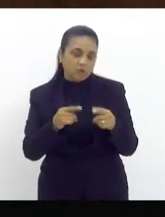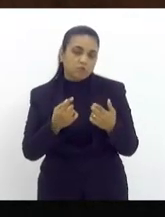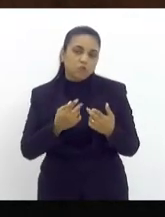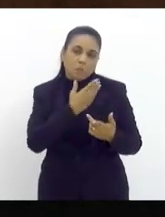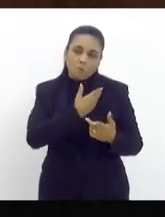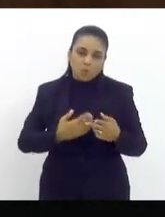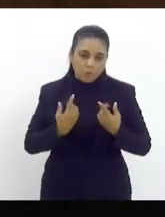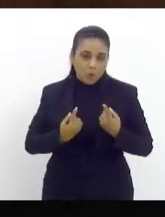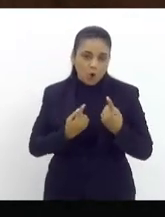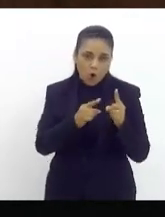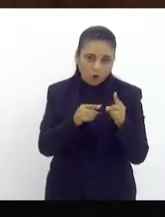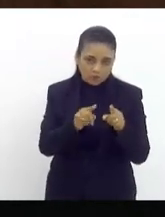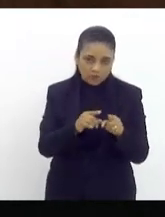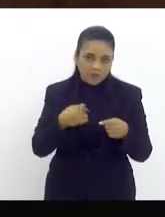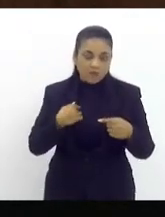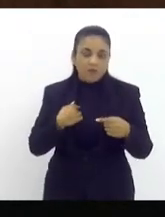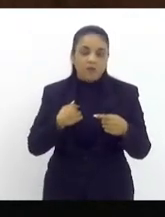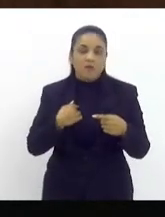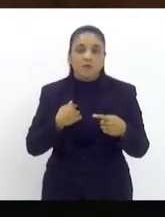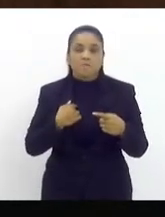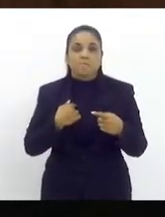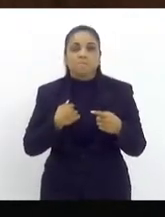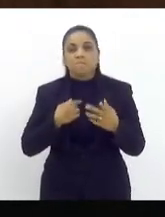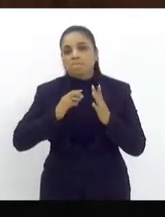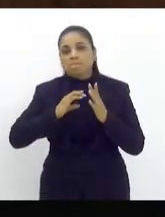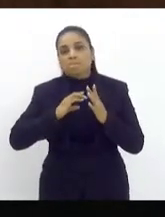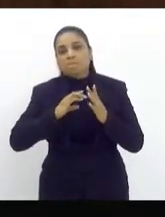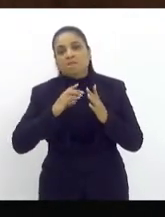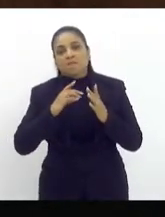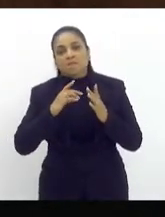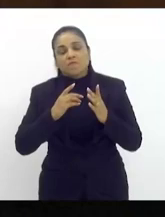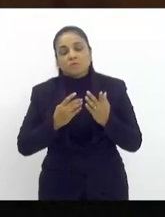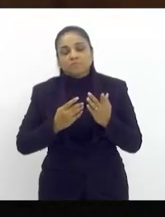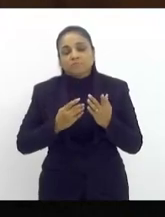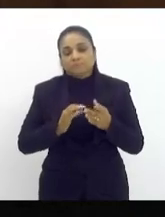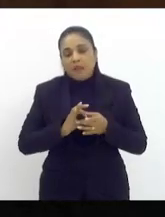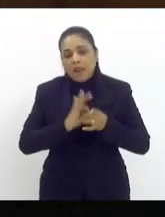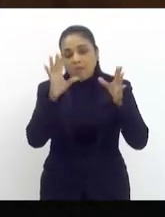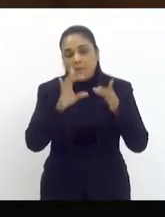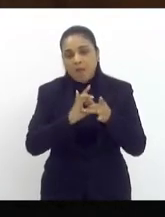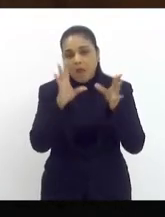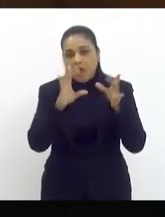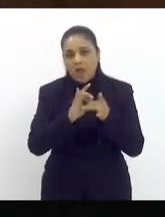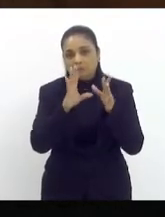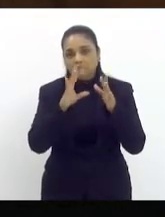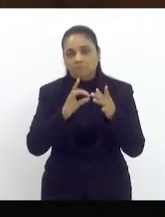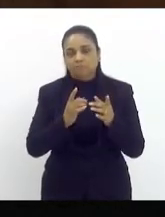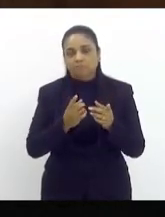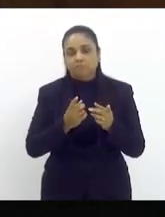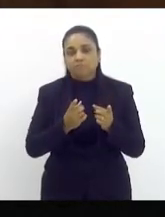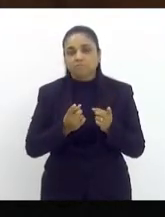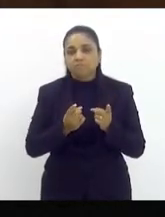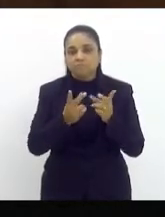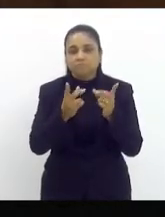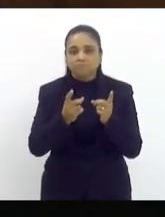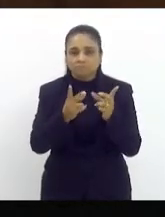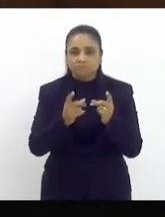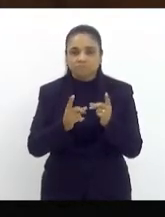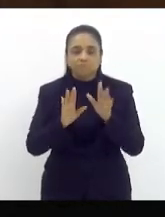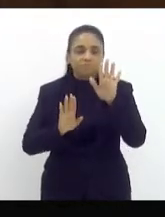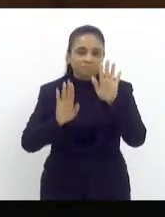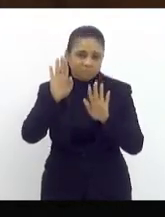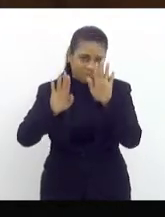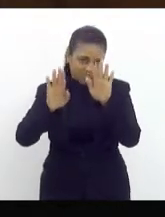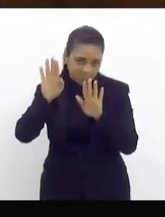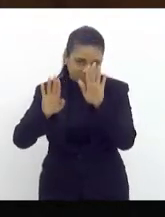fomos nós que saímos concedendo isenção para que tornou o Estado na grave